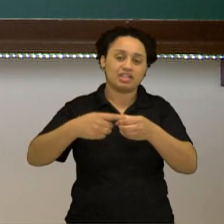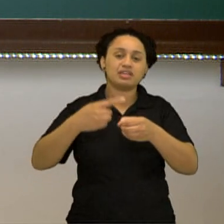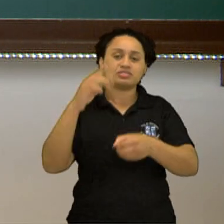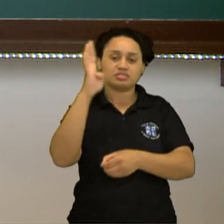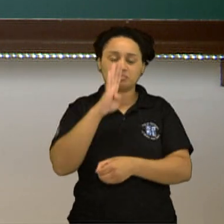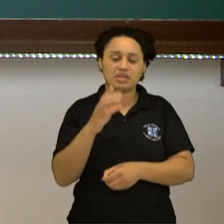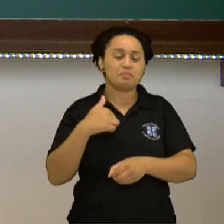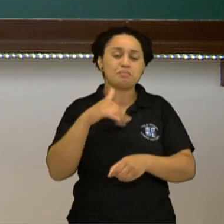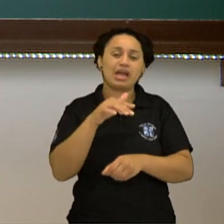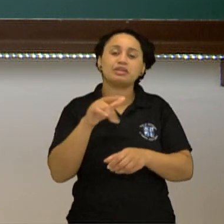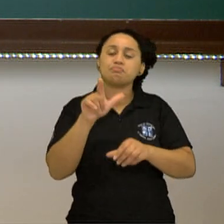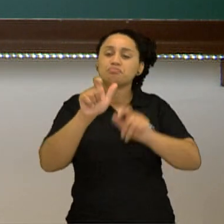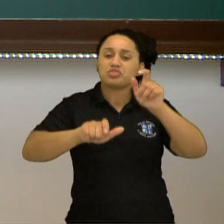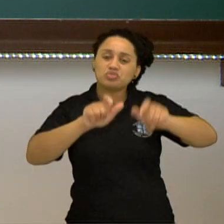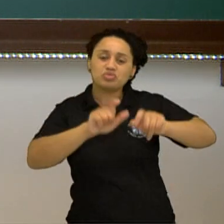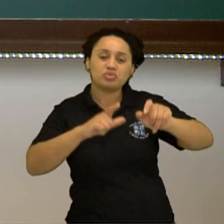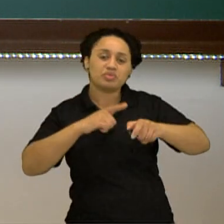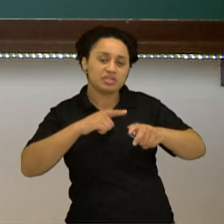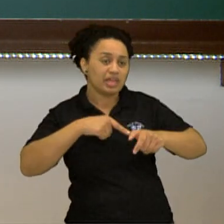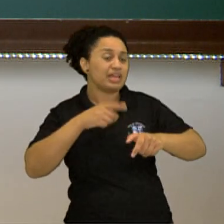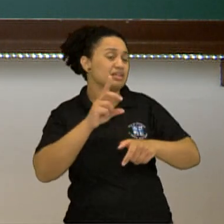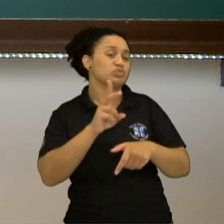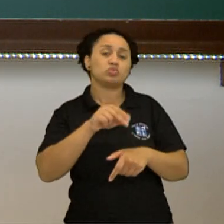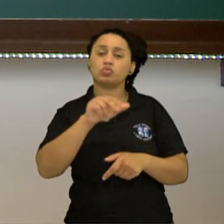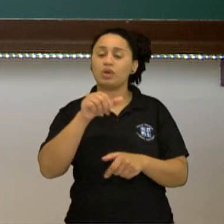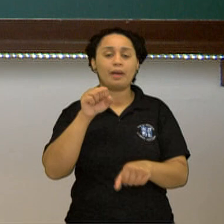nós temos, e é algo que não para.